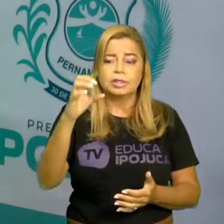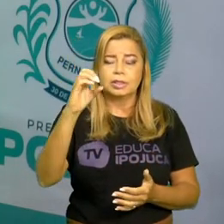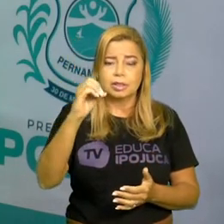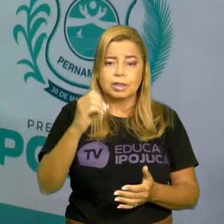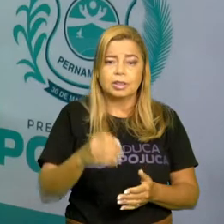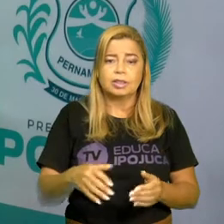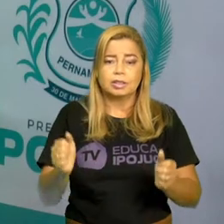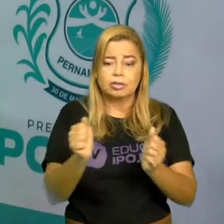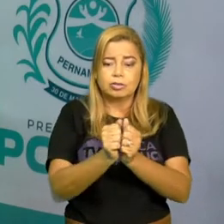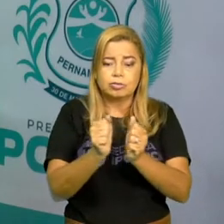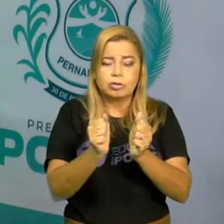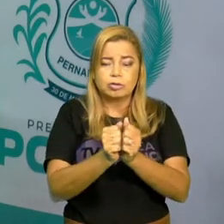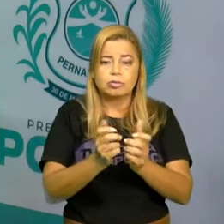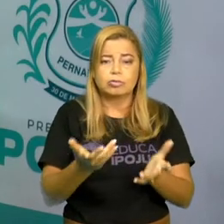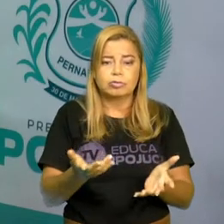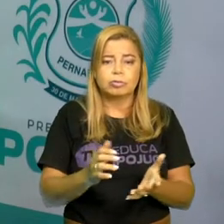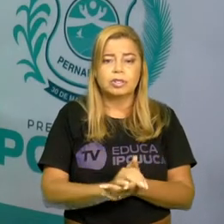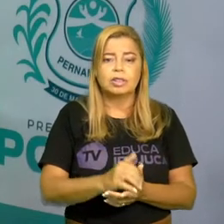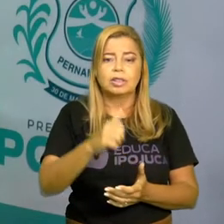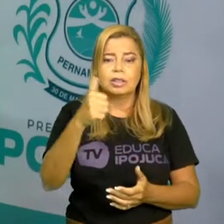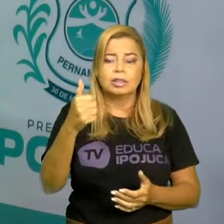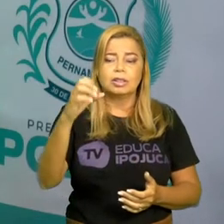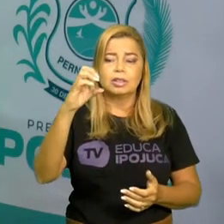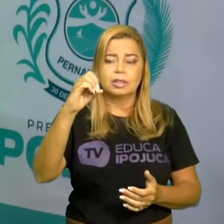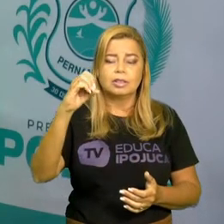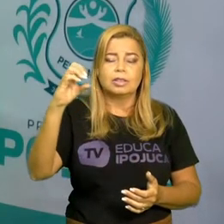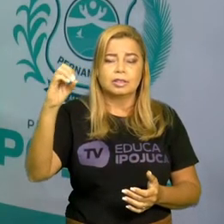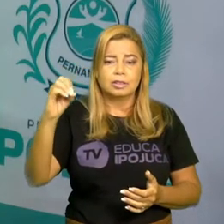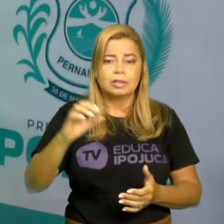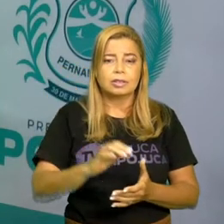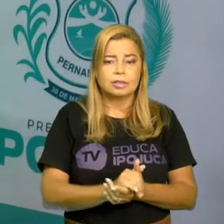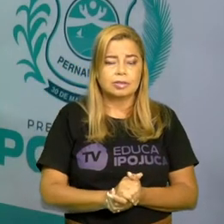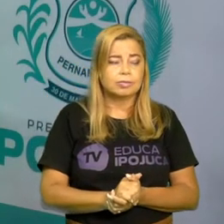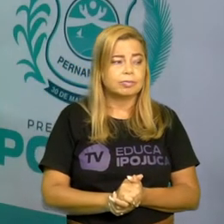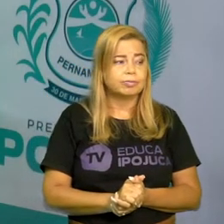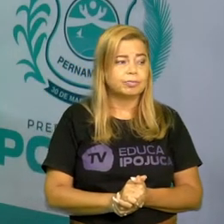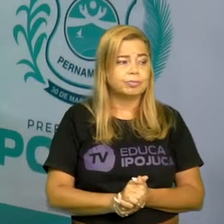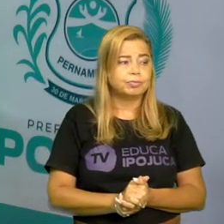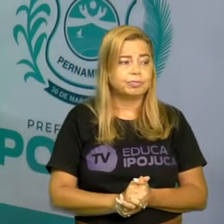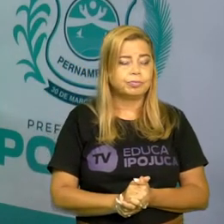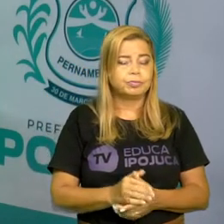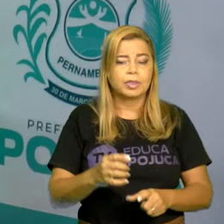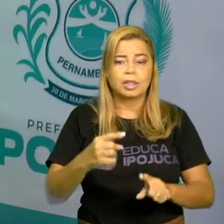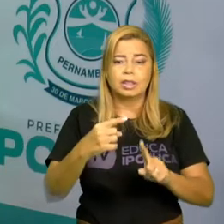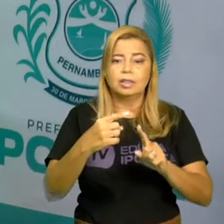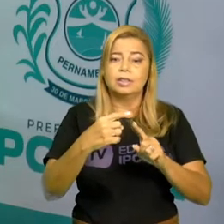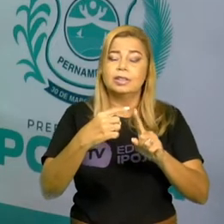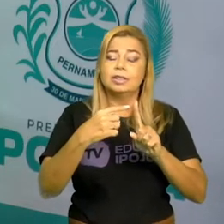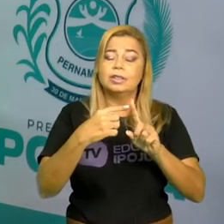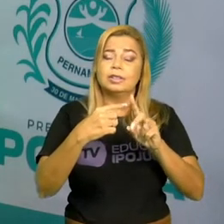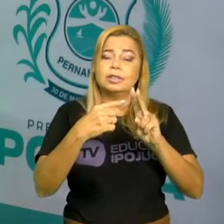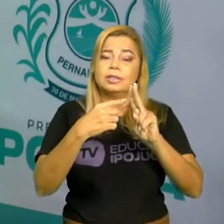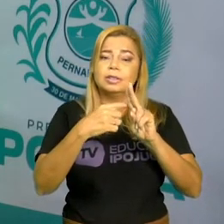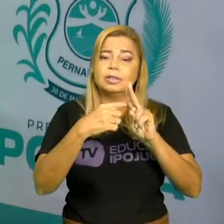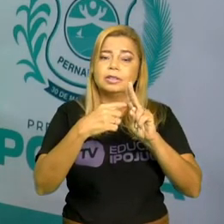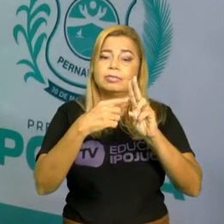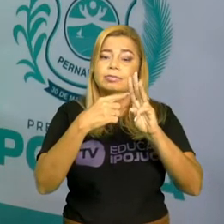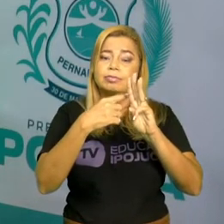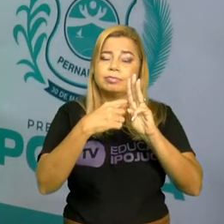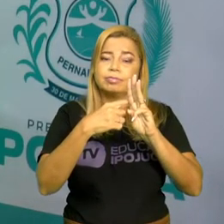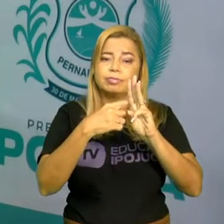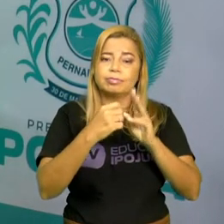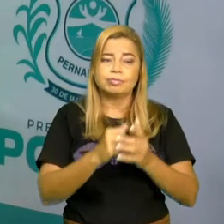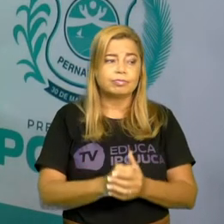enfileirasse e colasse, você vai ter 100. Temos unidade, dezena e centena. Quer dizer que aqui eu tenho